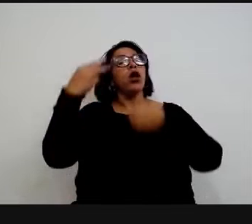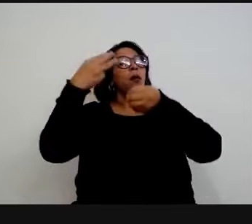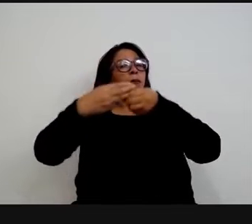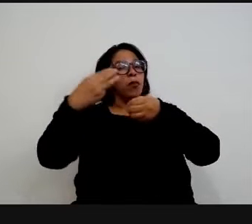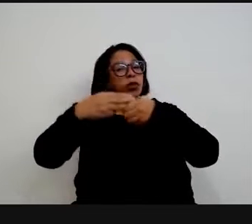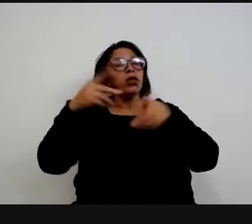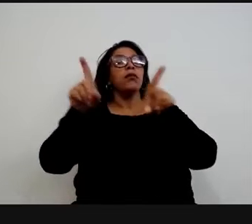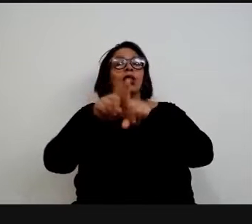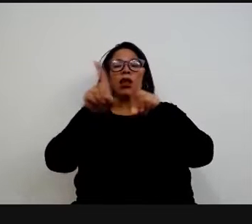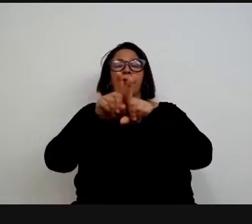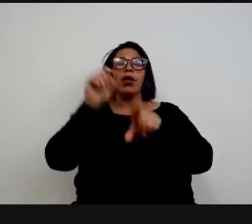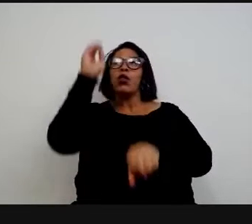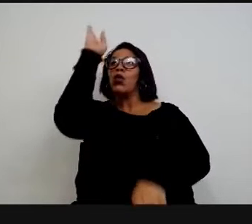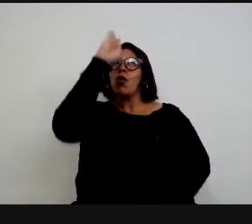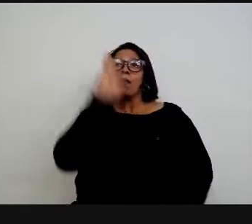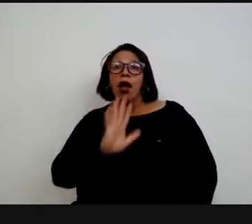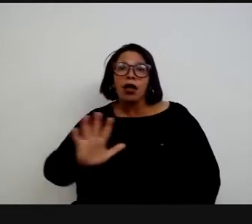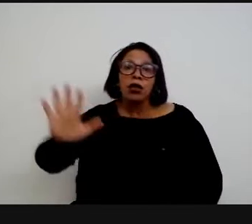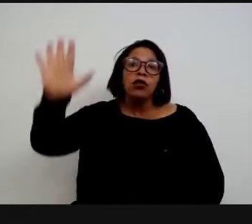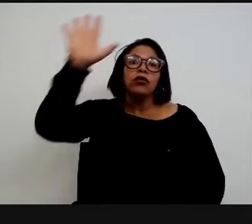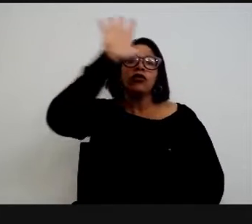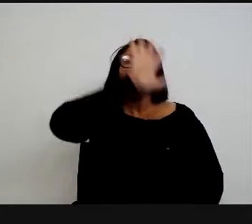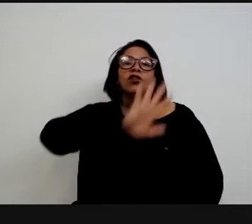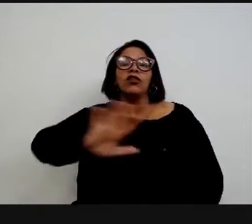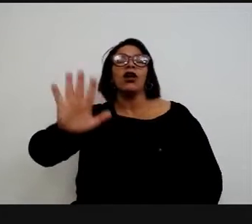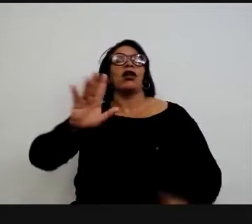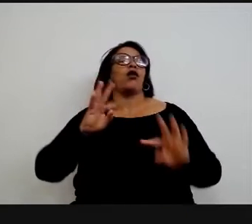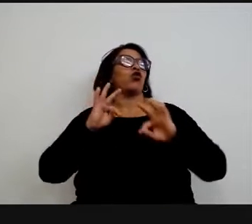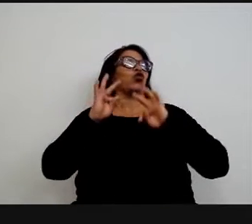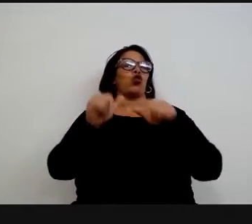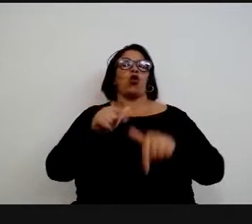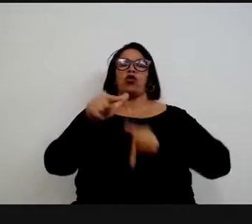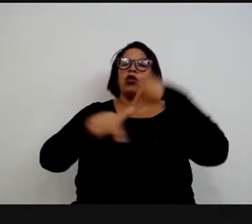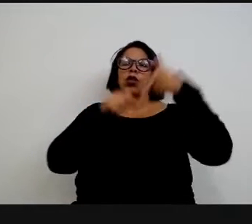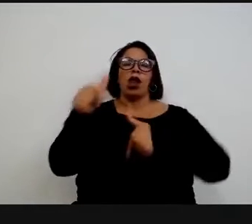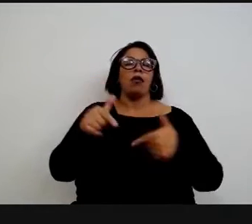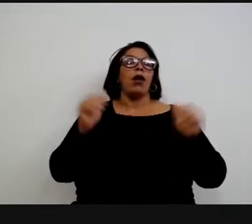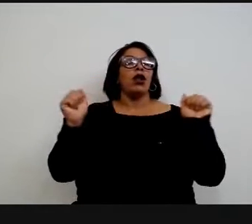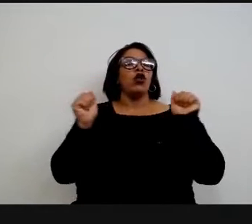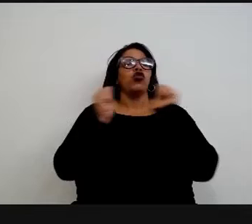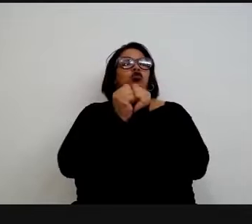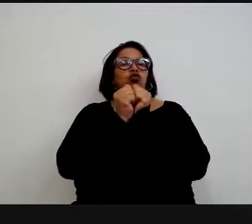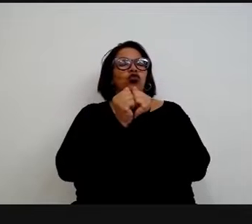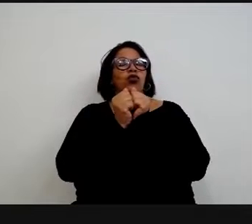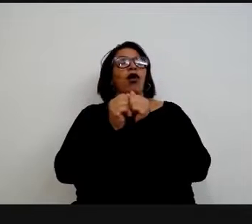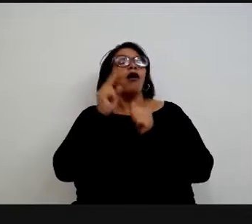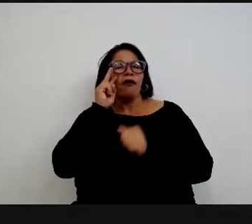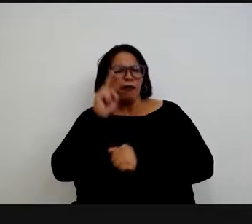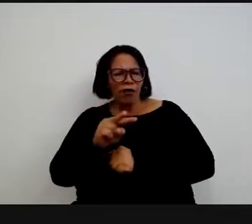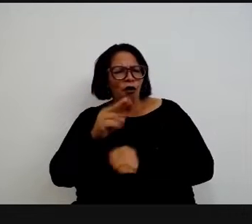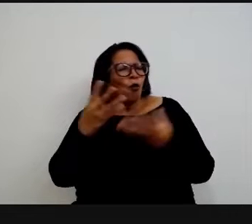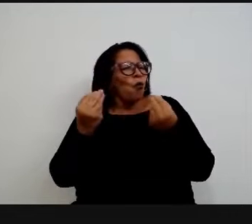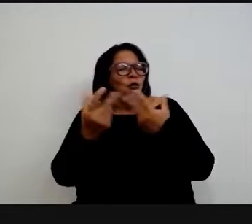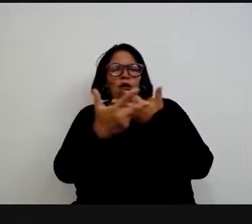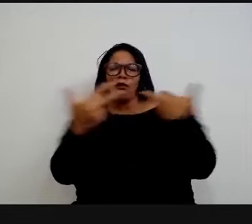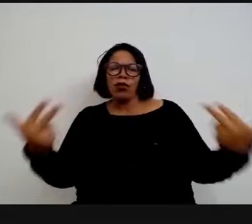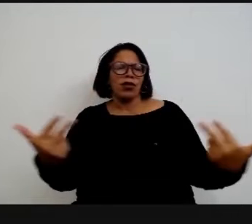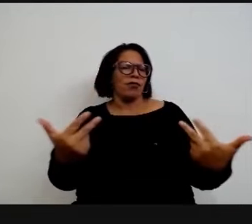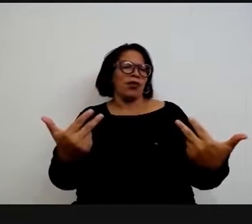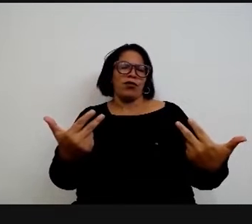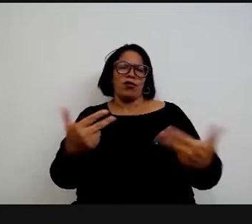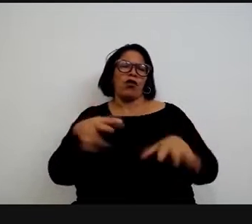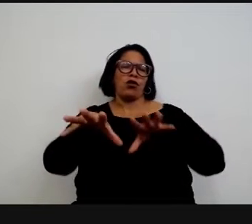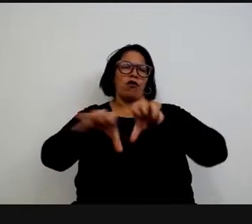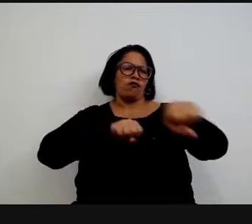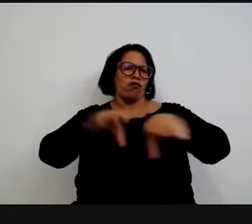E tem gente trabalhando aí pelo país inteiro, simultaneamente, e que vai... Olha o tanto de gente que não vai ser beneficiado com isso.